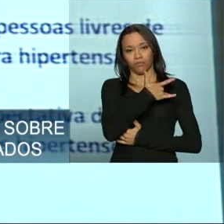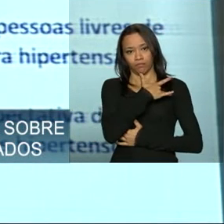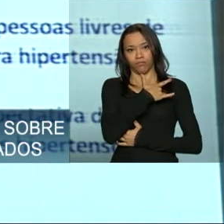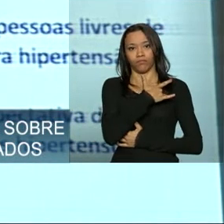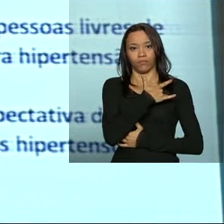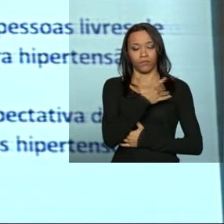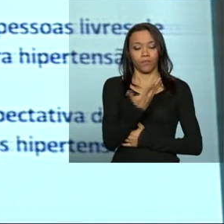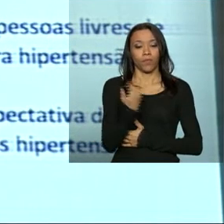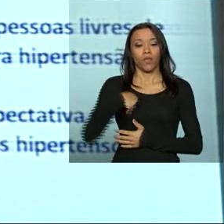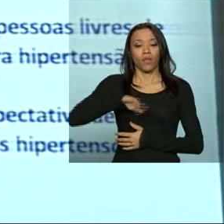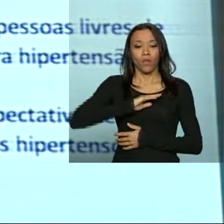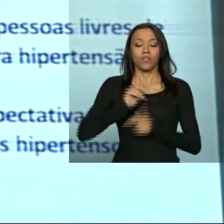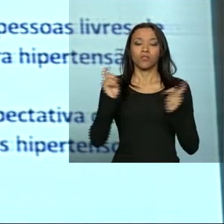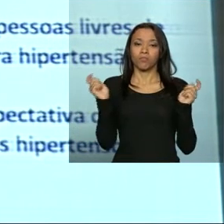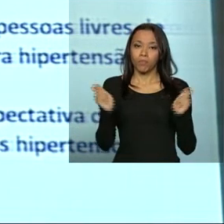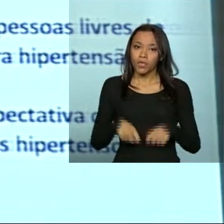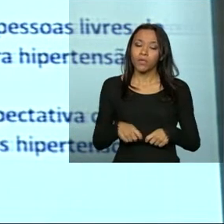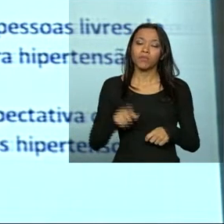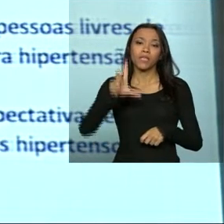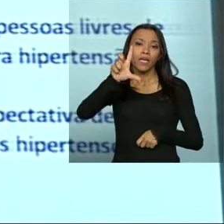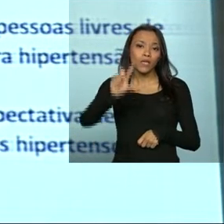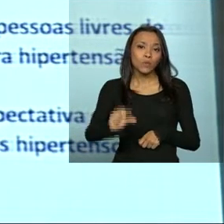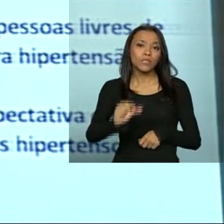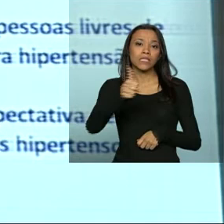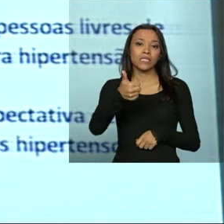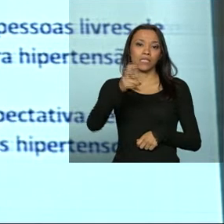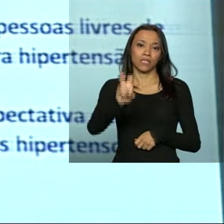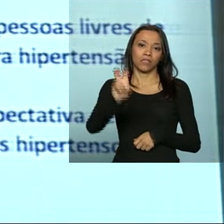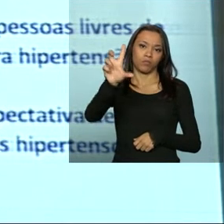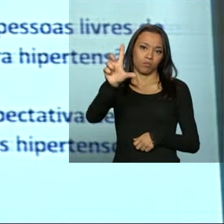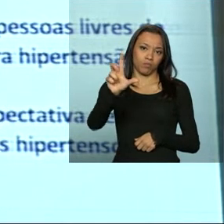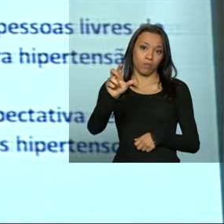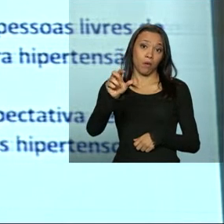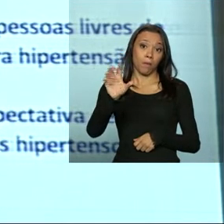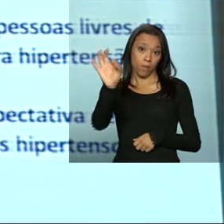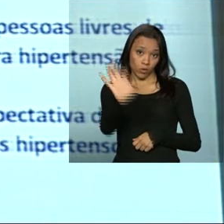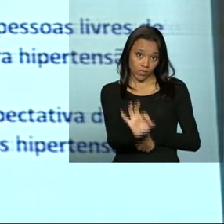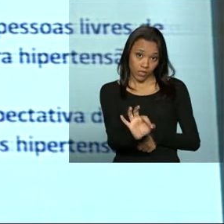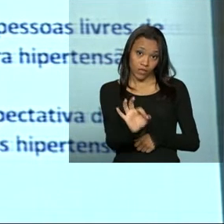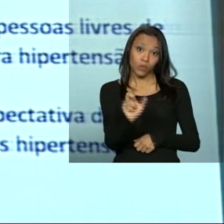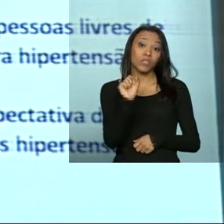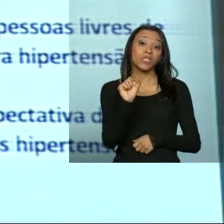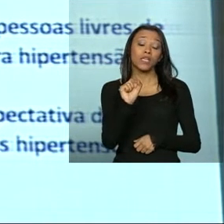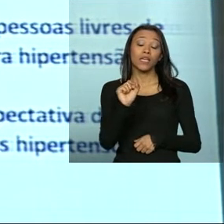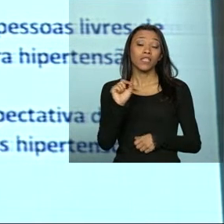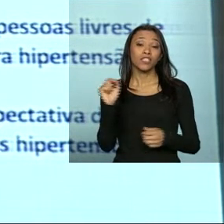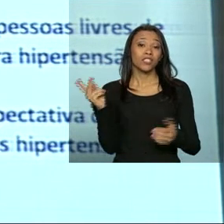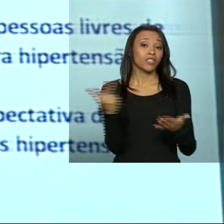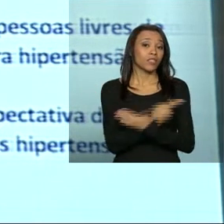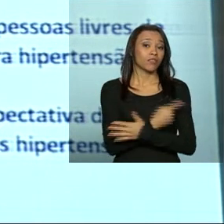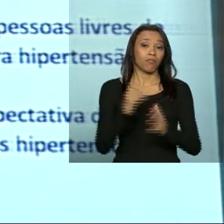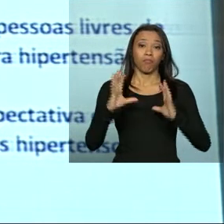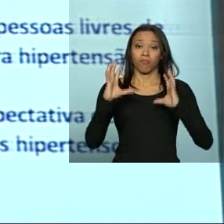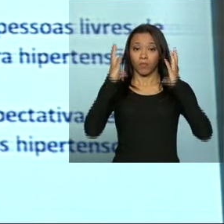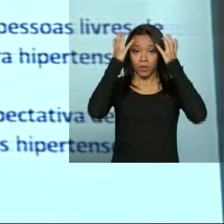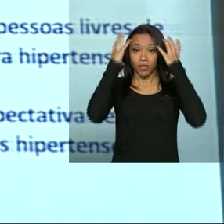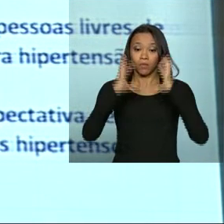sódio. Nós poderíamos reduzir, então, em torno de 15%, né, dos acidentes vasculares cerebrais, dos